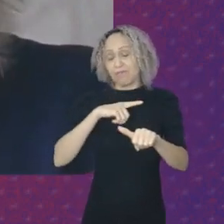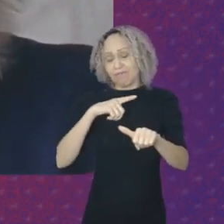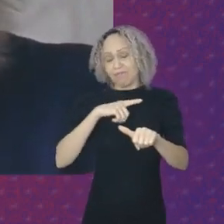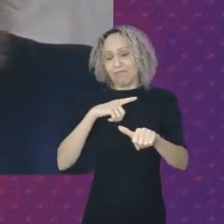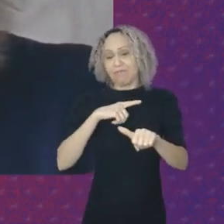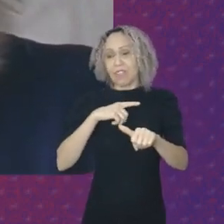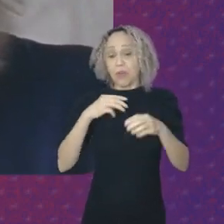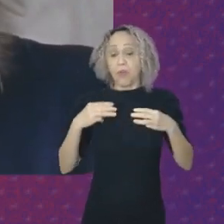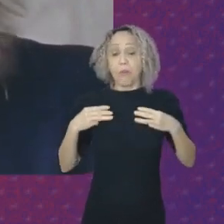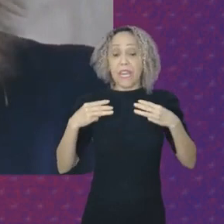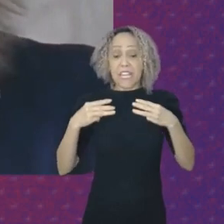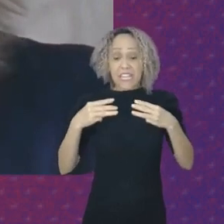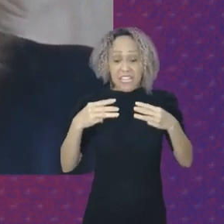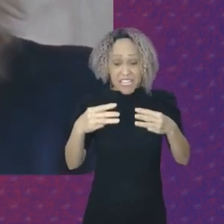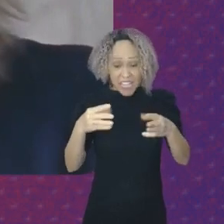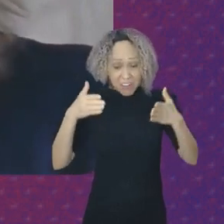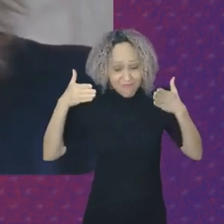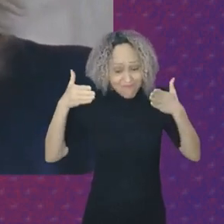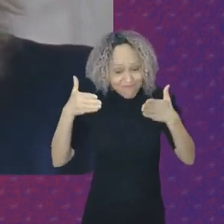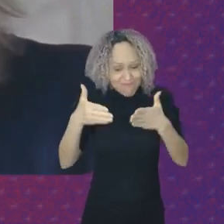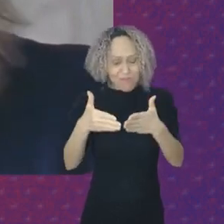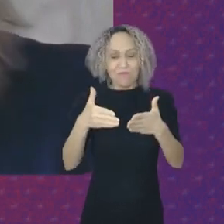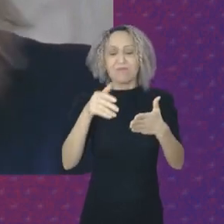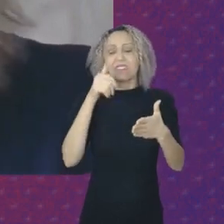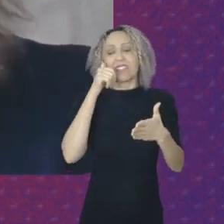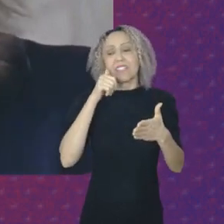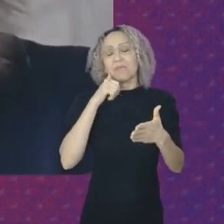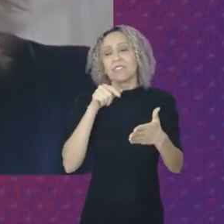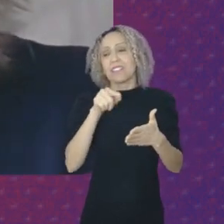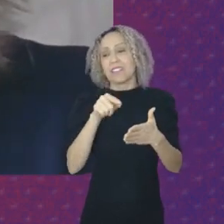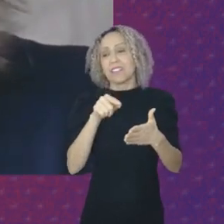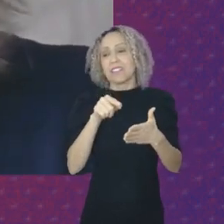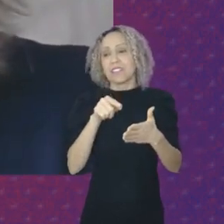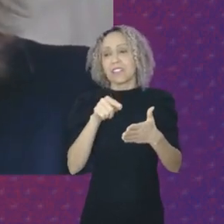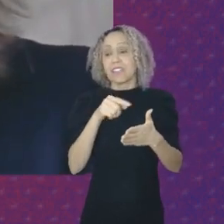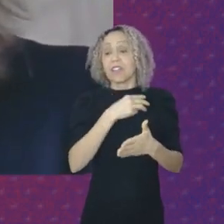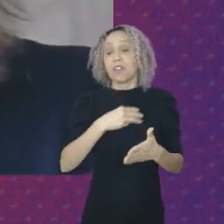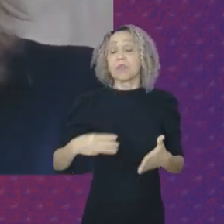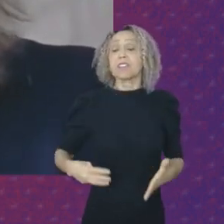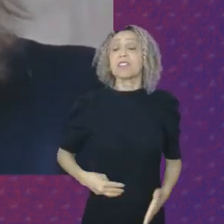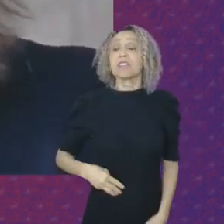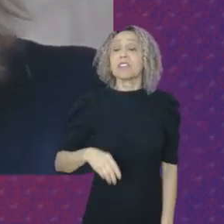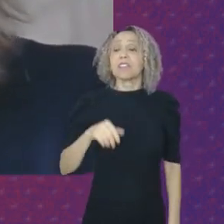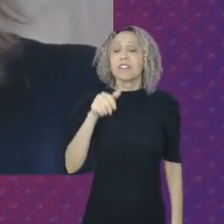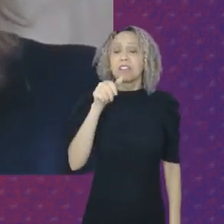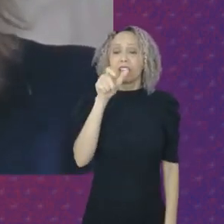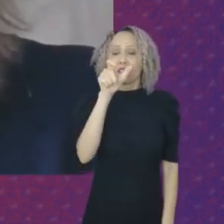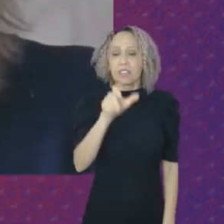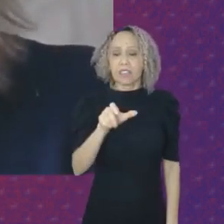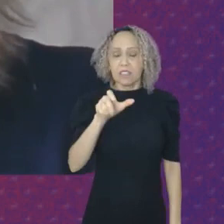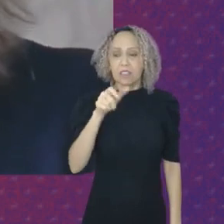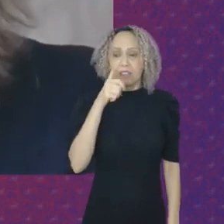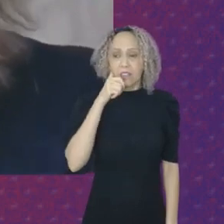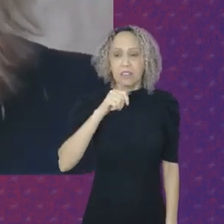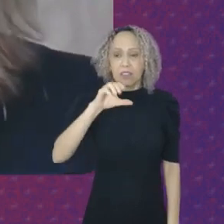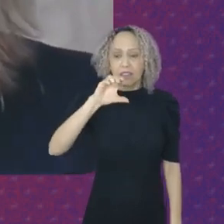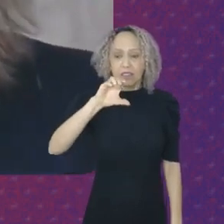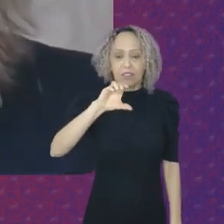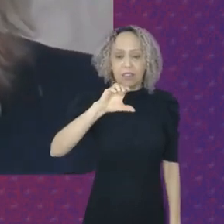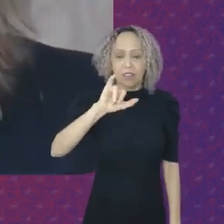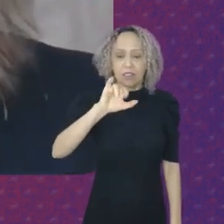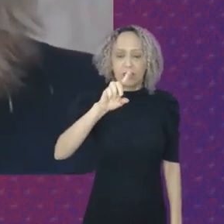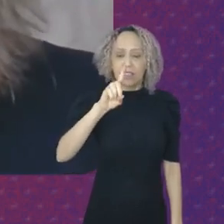está fazendo, sob gestão da ministra Cida Gonçalves, conduzido pela ministra Cida Gonçalves.